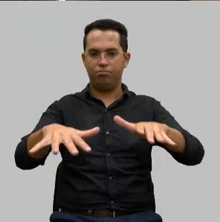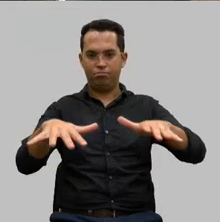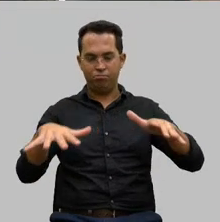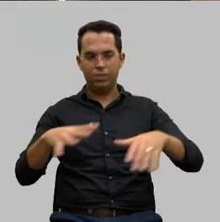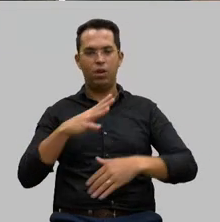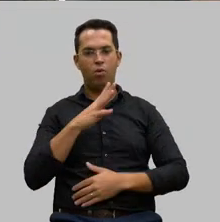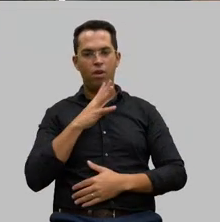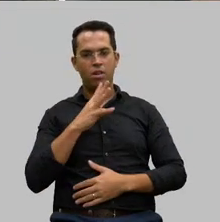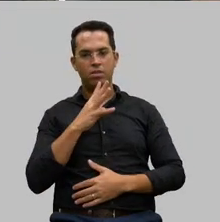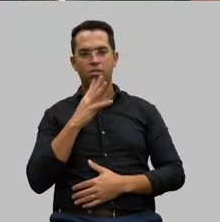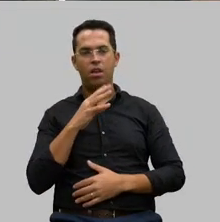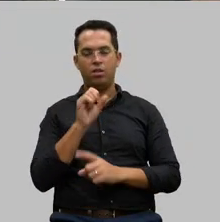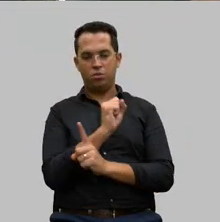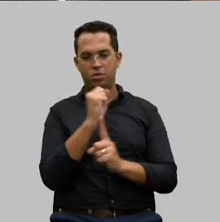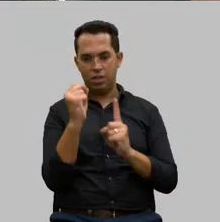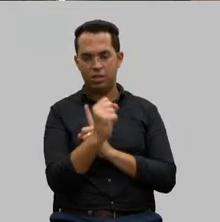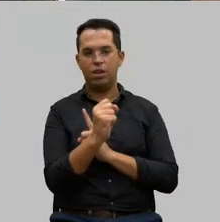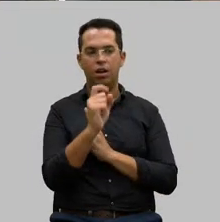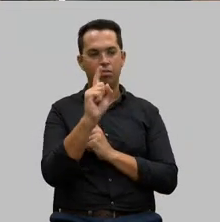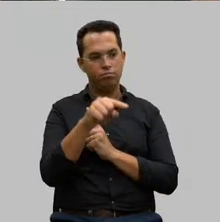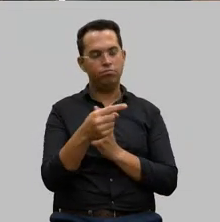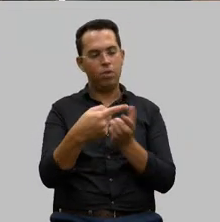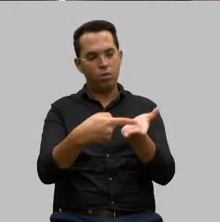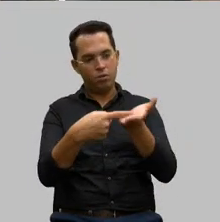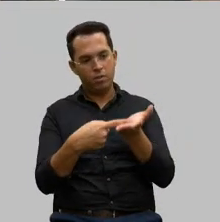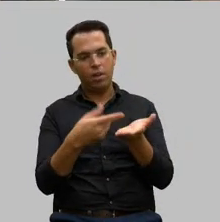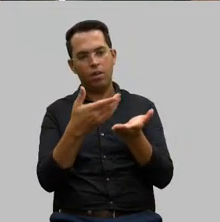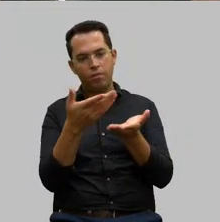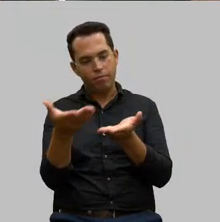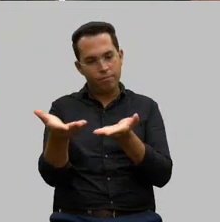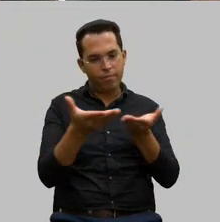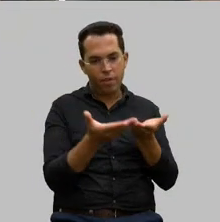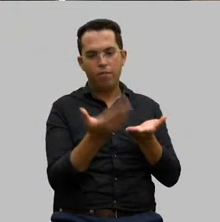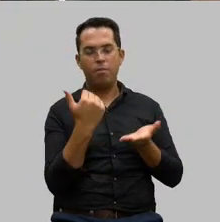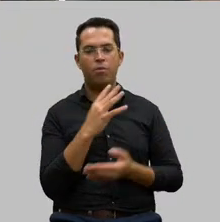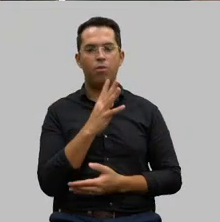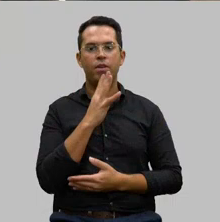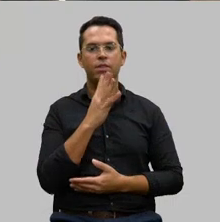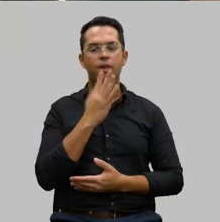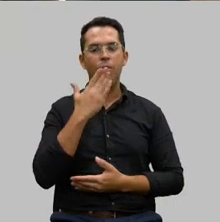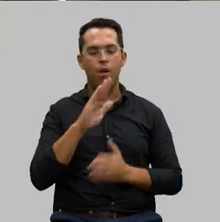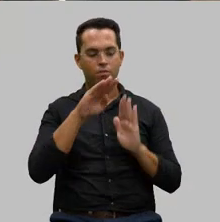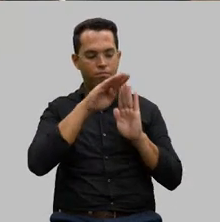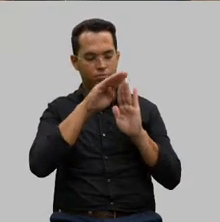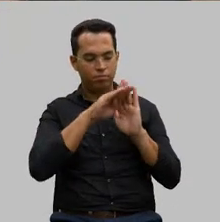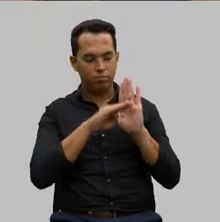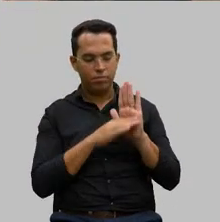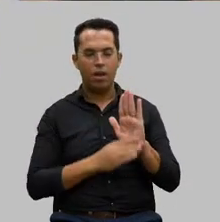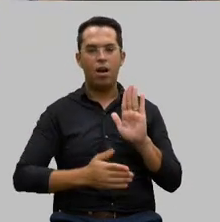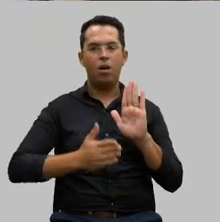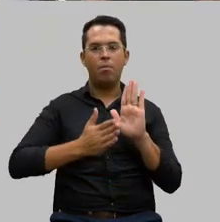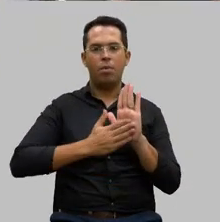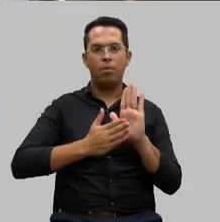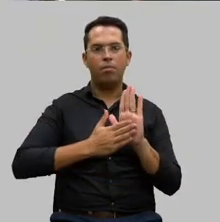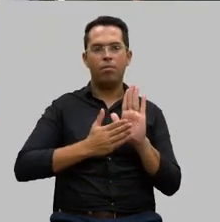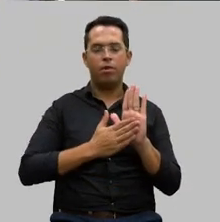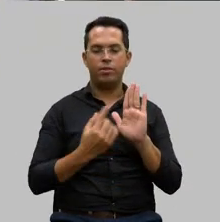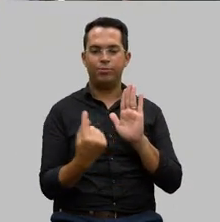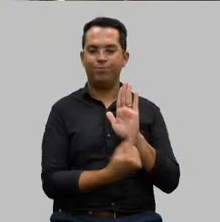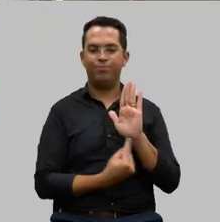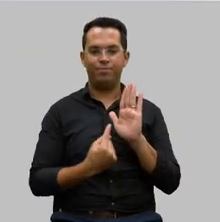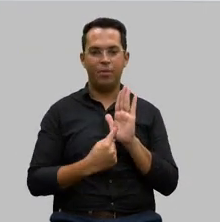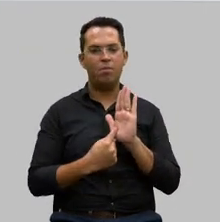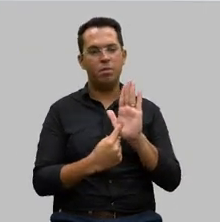sim é um prazer para mim mostrar para ela qual que é a nossa proposta Qual que é o nosso projeto que é que a as a